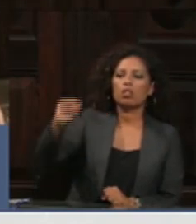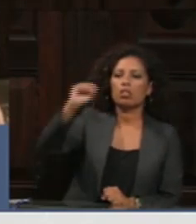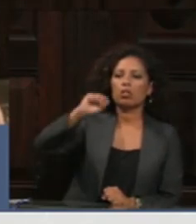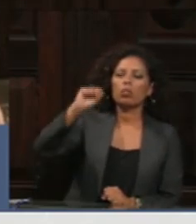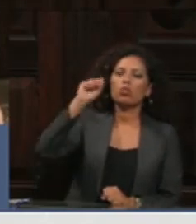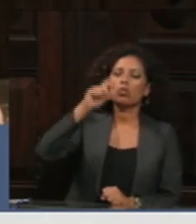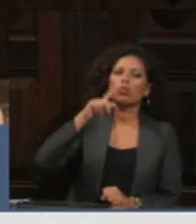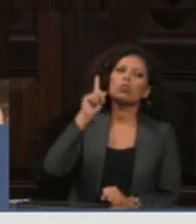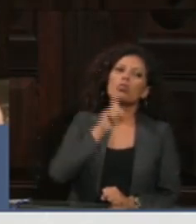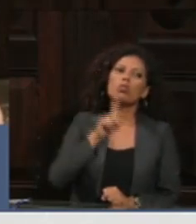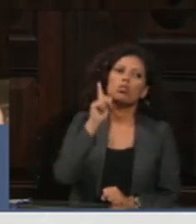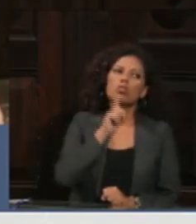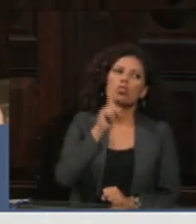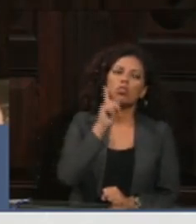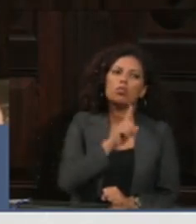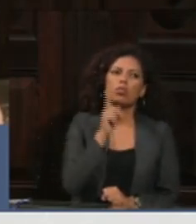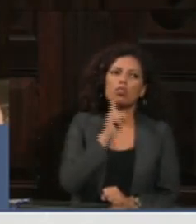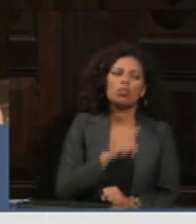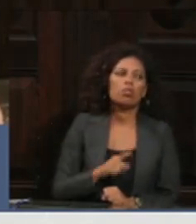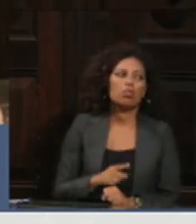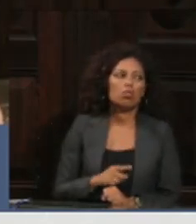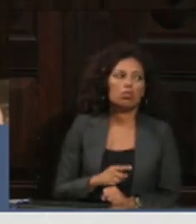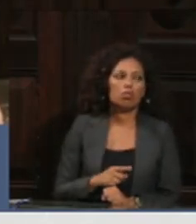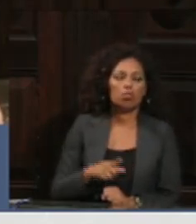americanas se destacando